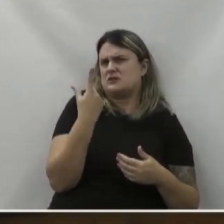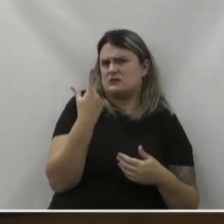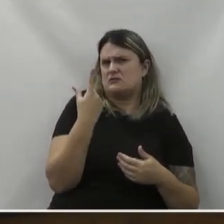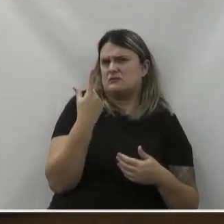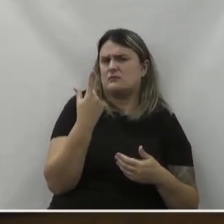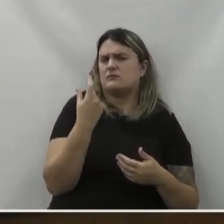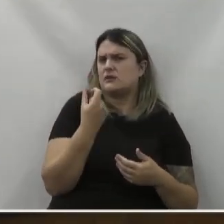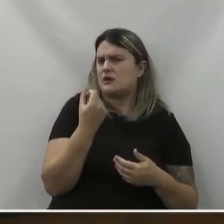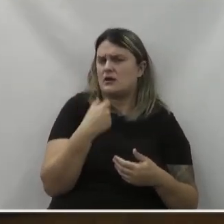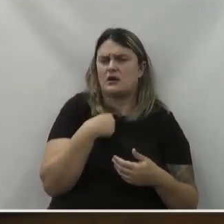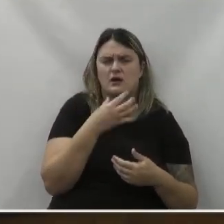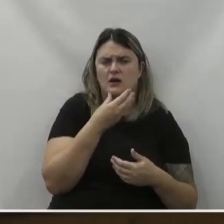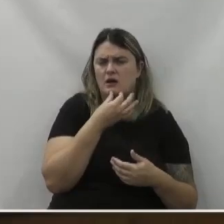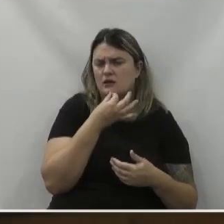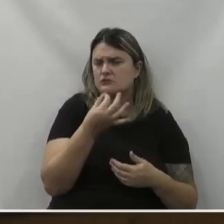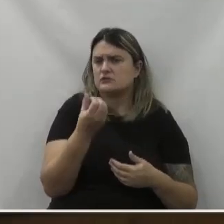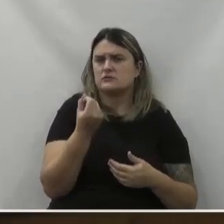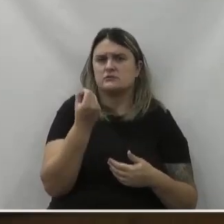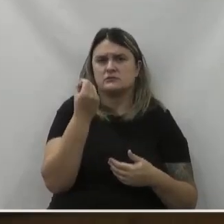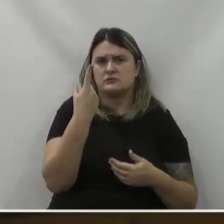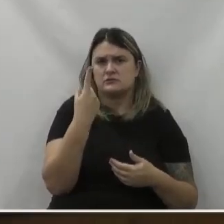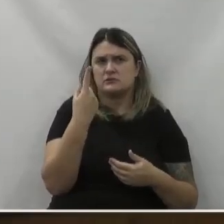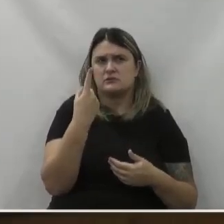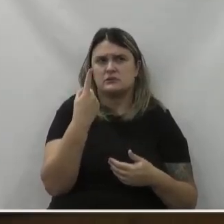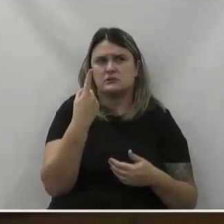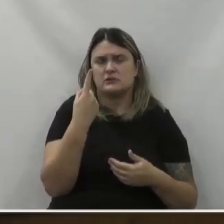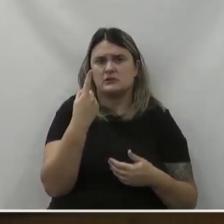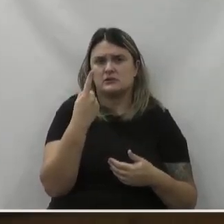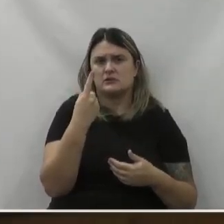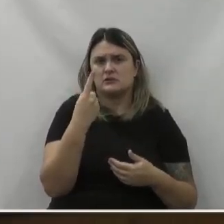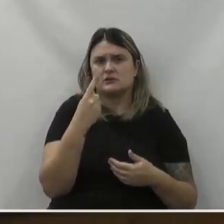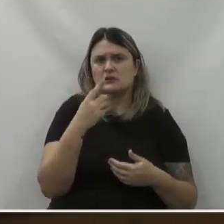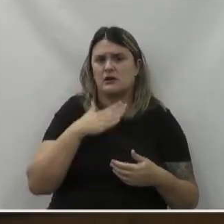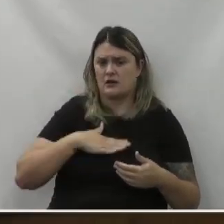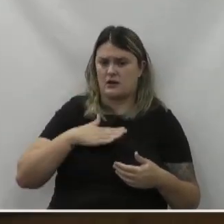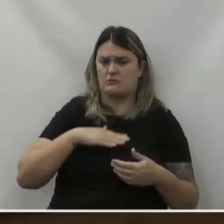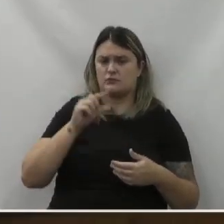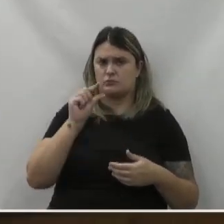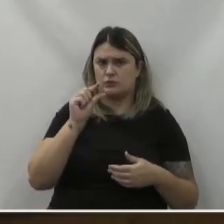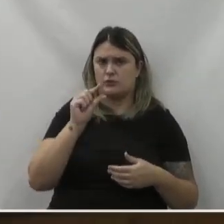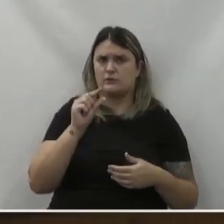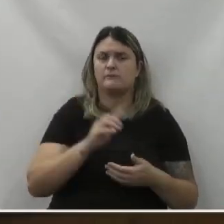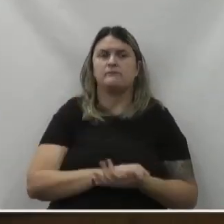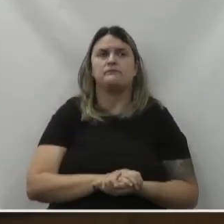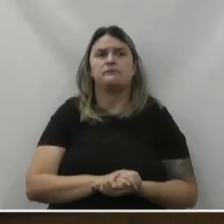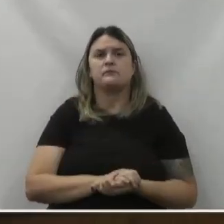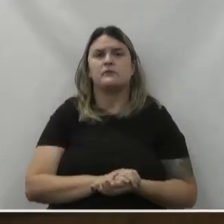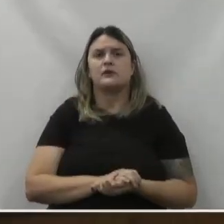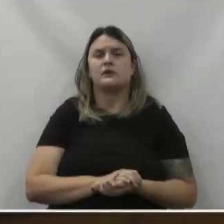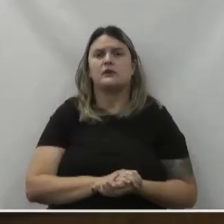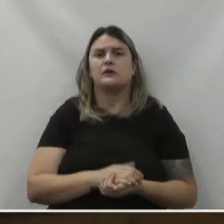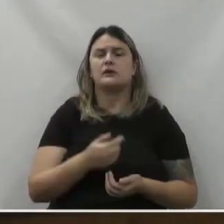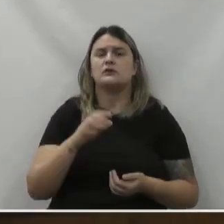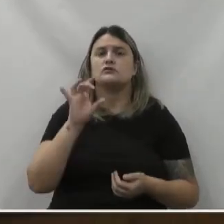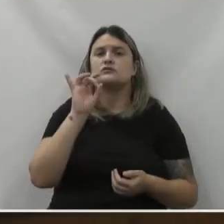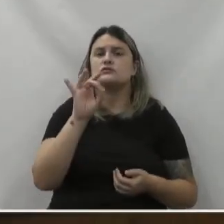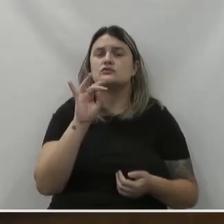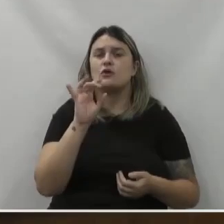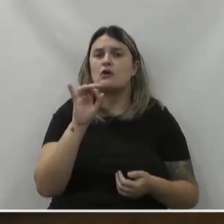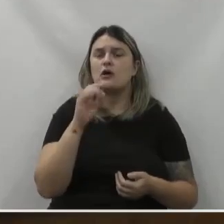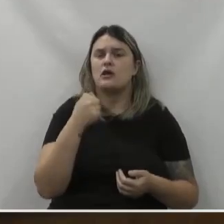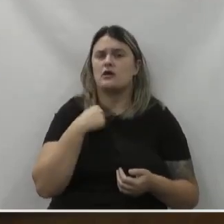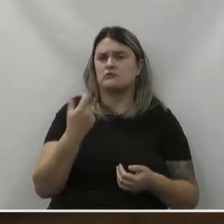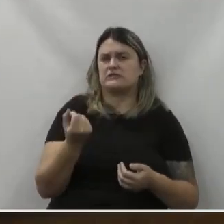gente. Demais nisso. Dá uma parte? Só um pouquinho. Eu só quero colocar isso, que me